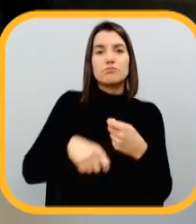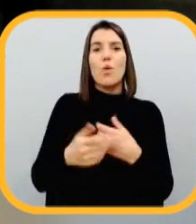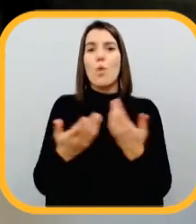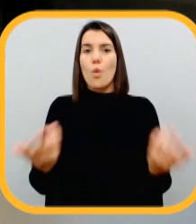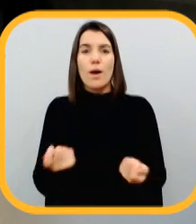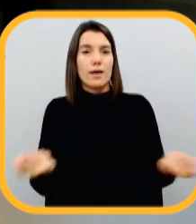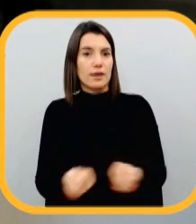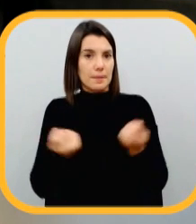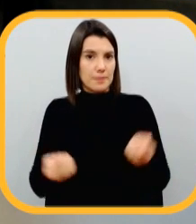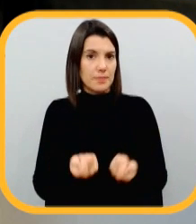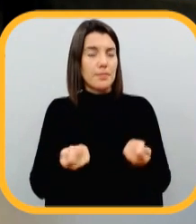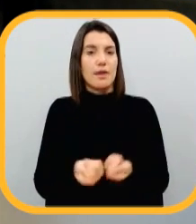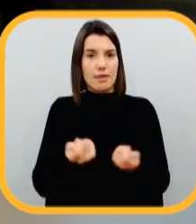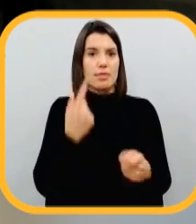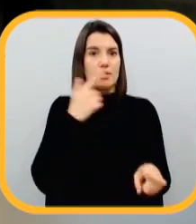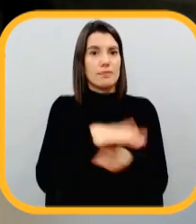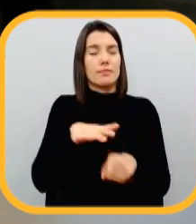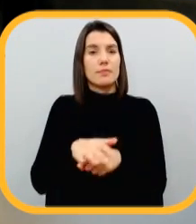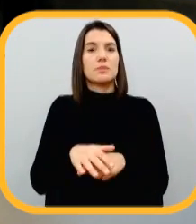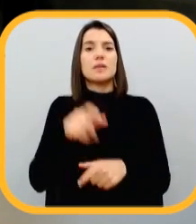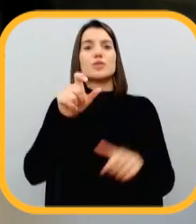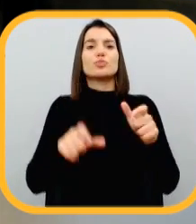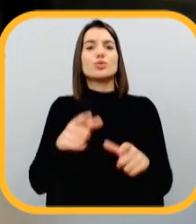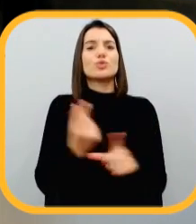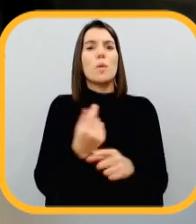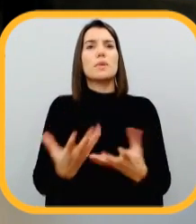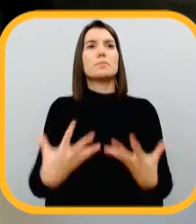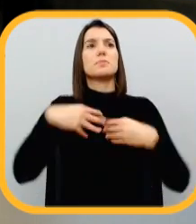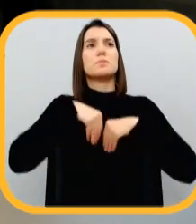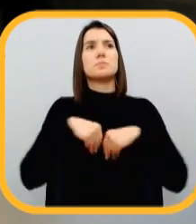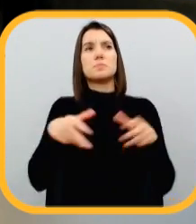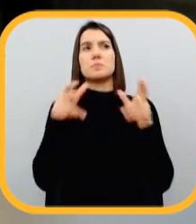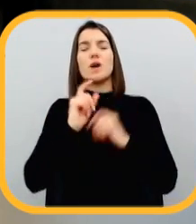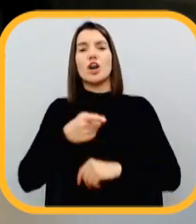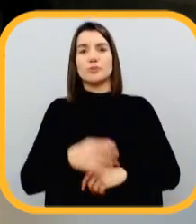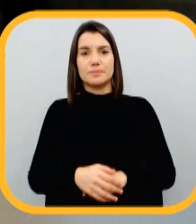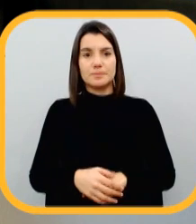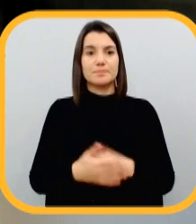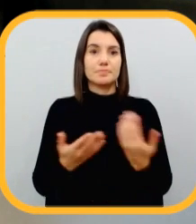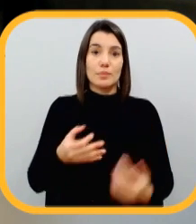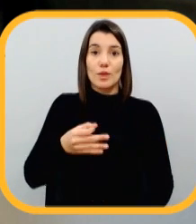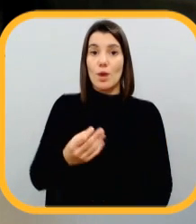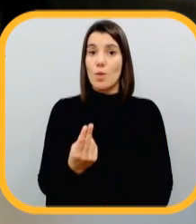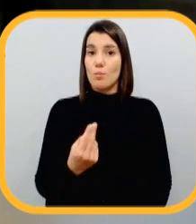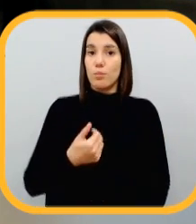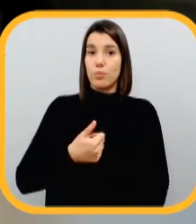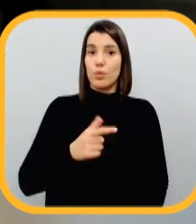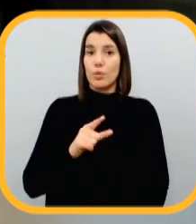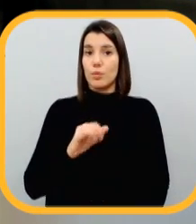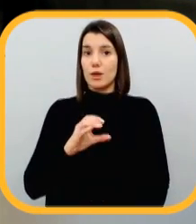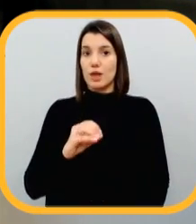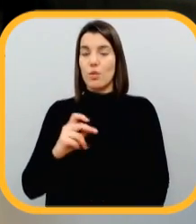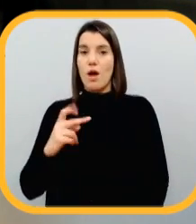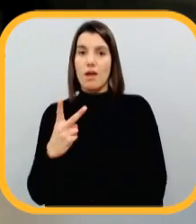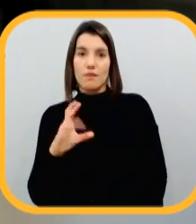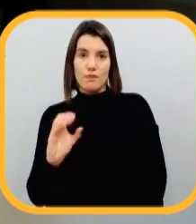distribuição ou até as campanhas publicitárias são percepcionadas pelos consumidores. Entende-se então por público-alvo